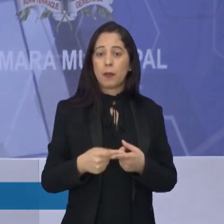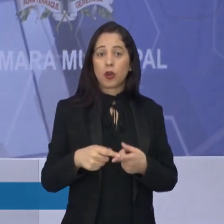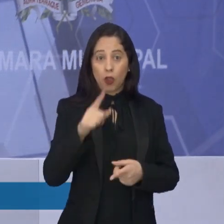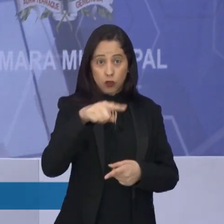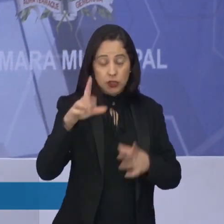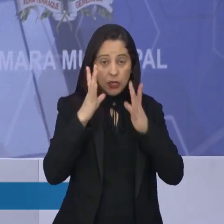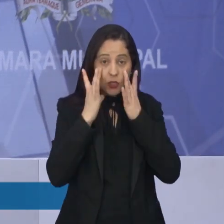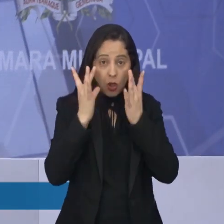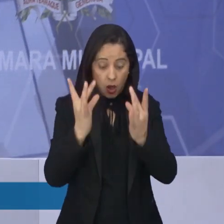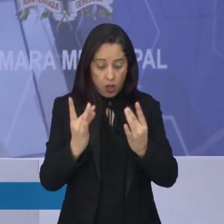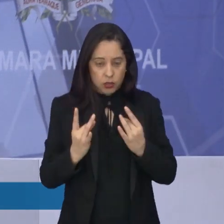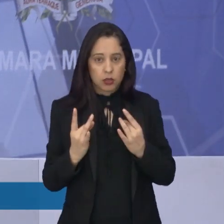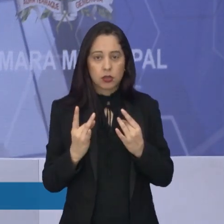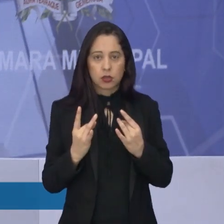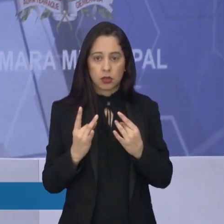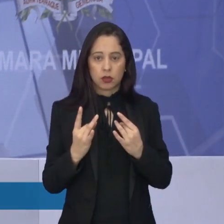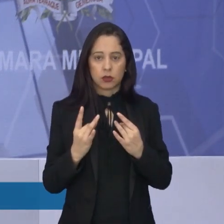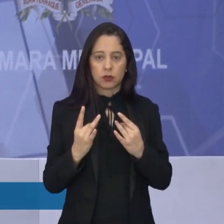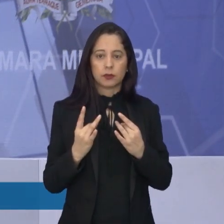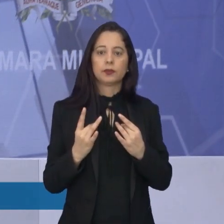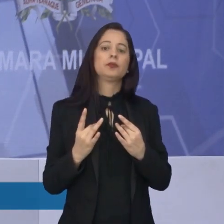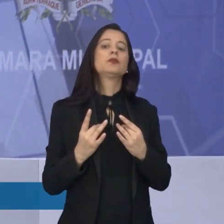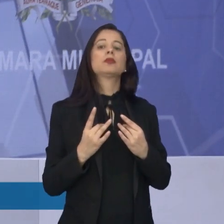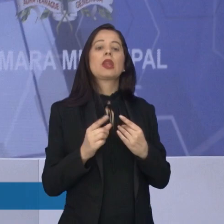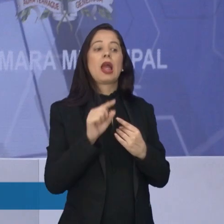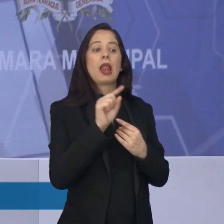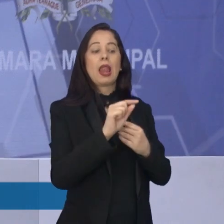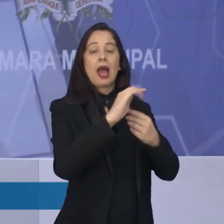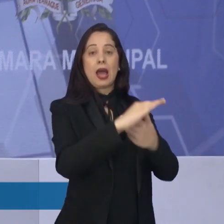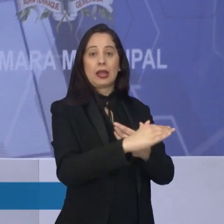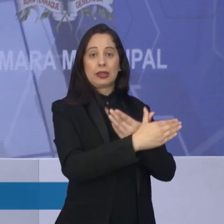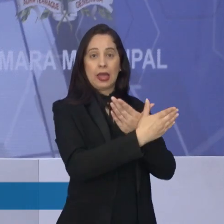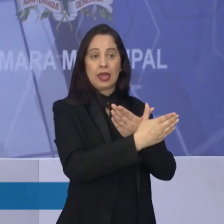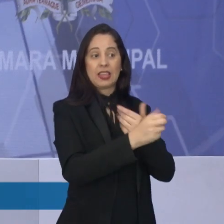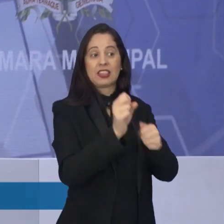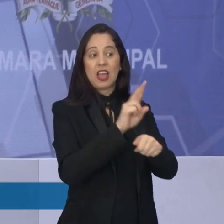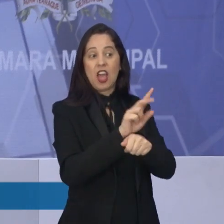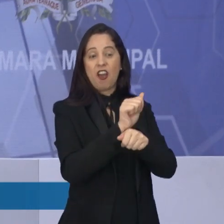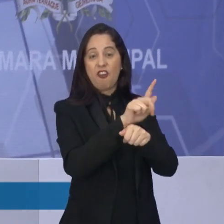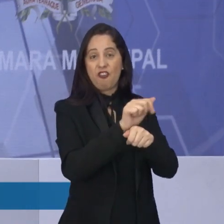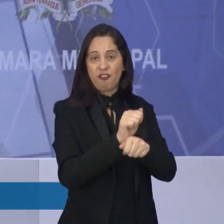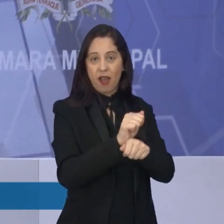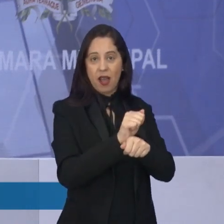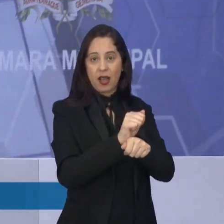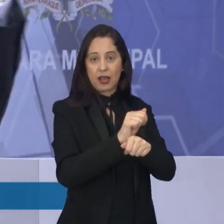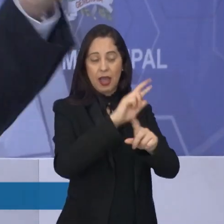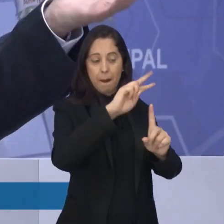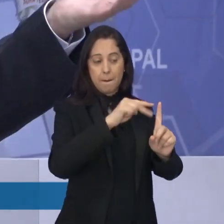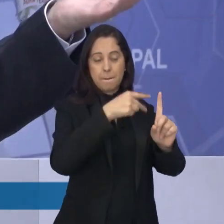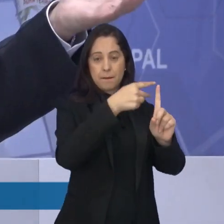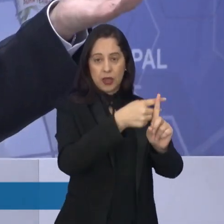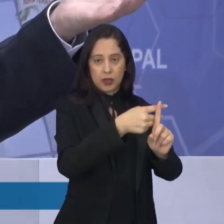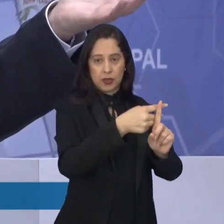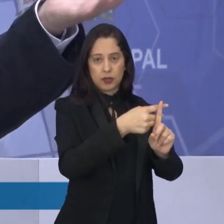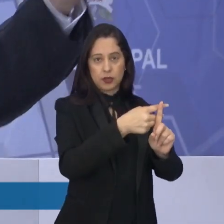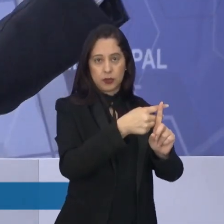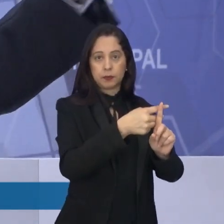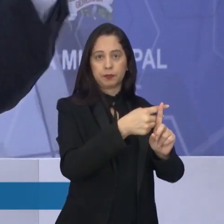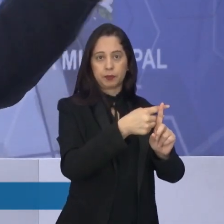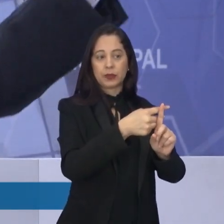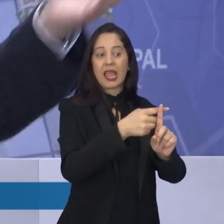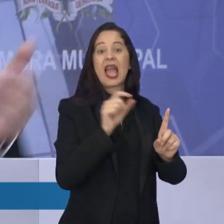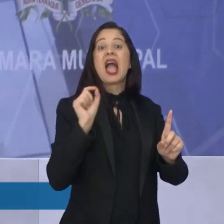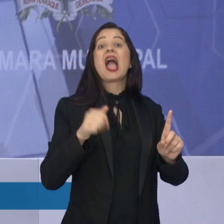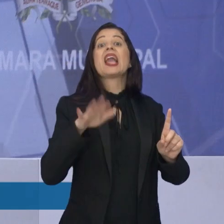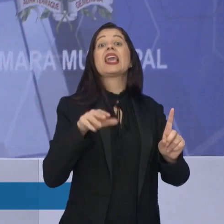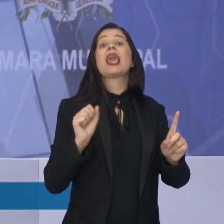prestem atenção. O programa de duplicação das vagas de graduação do ITA teve início com o reitor Michael Gartenkraut,